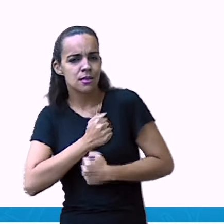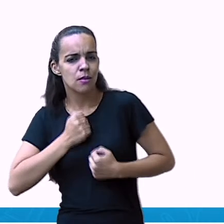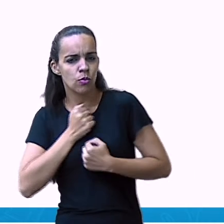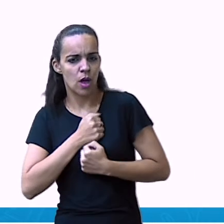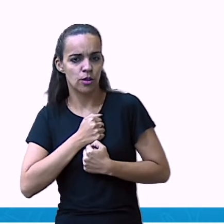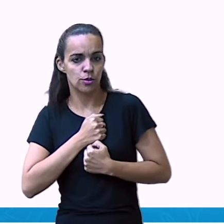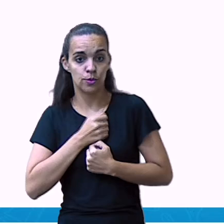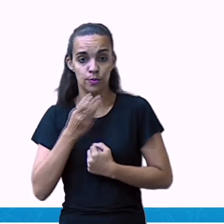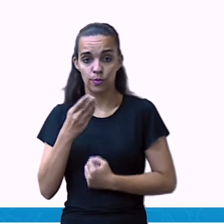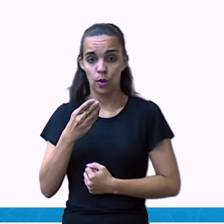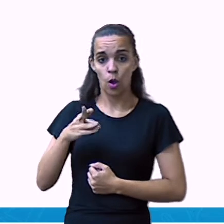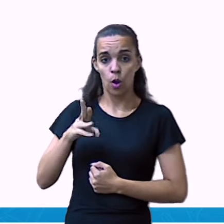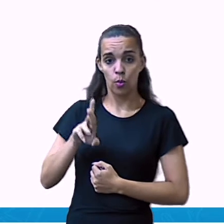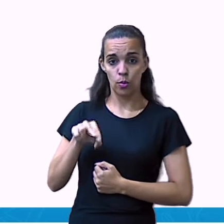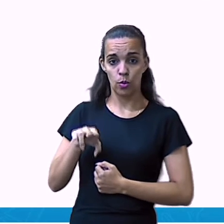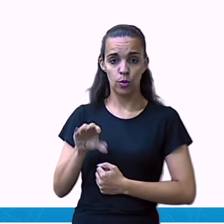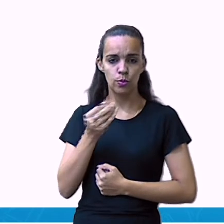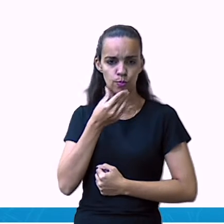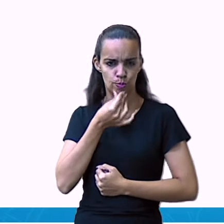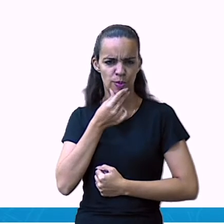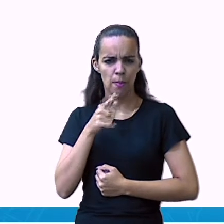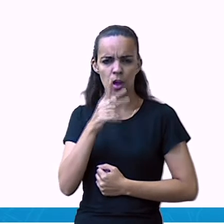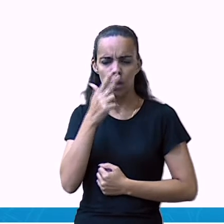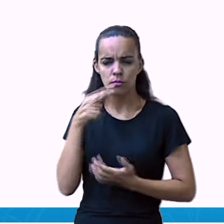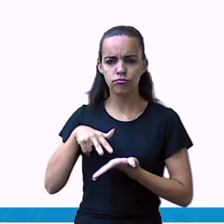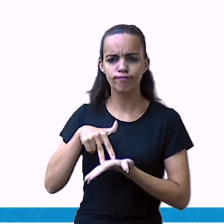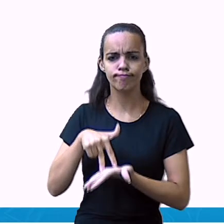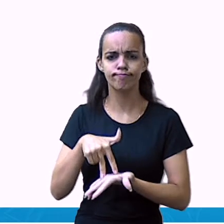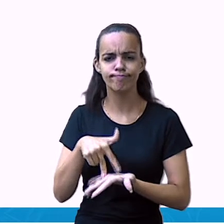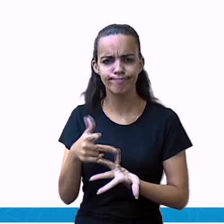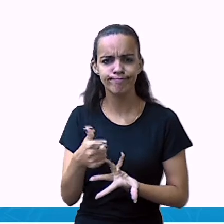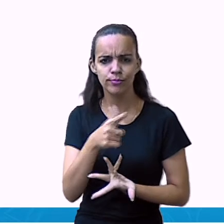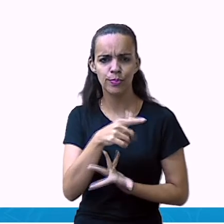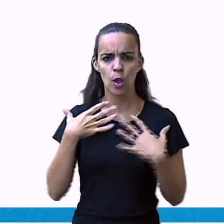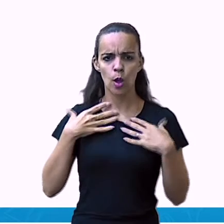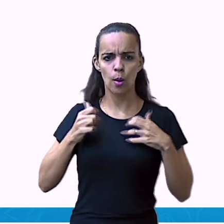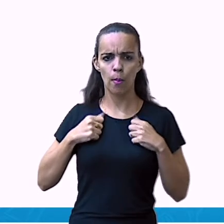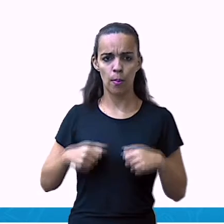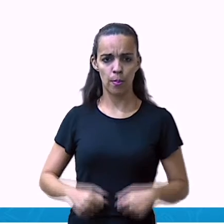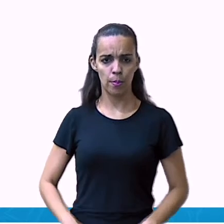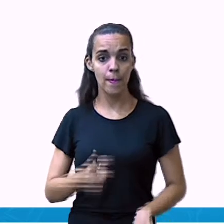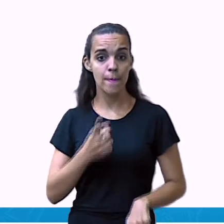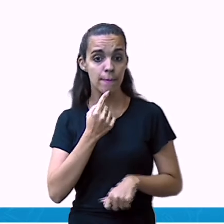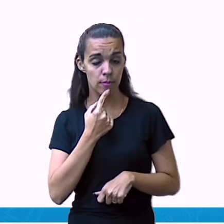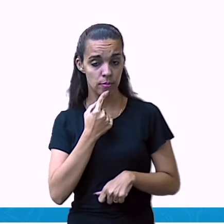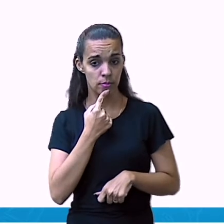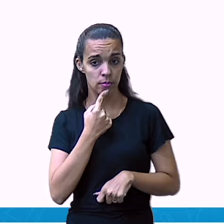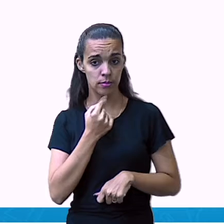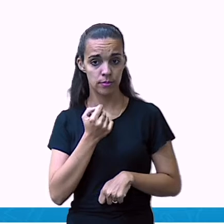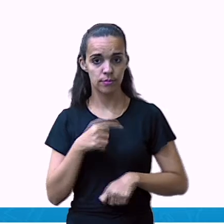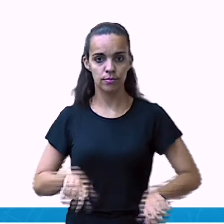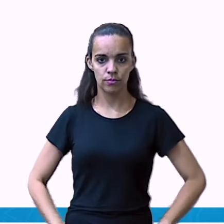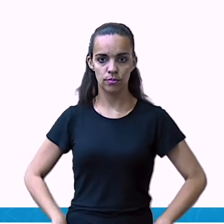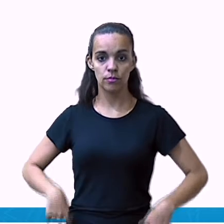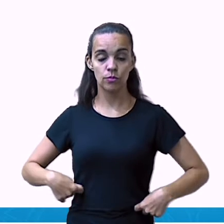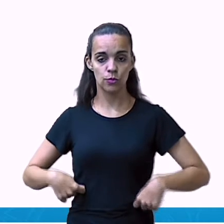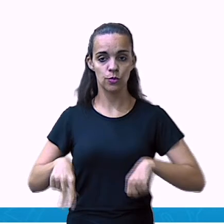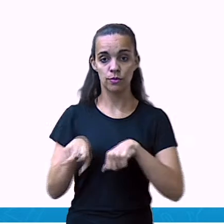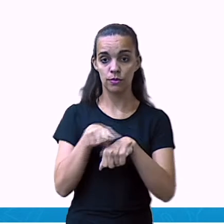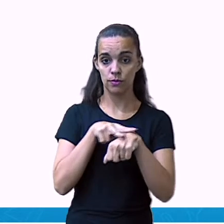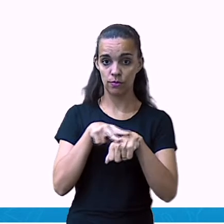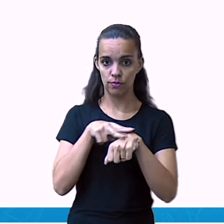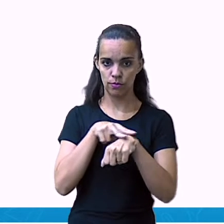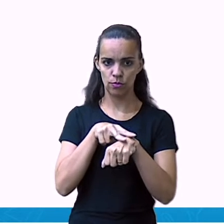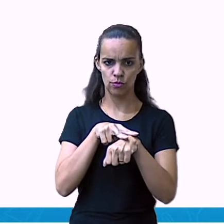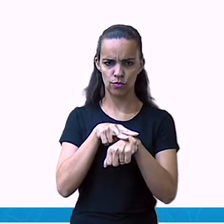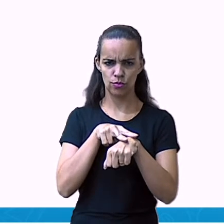de saudade, o Bruno apareceu com a blusa dele vermelha e os